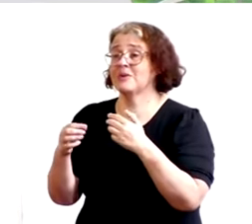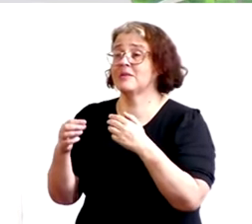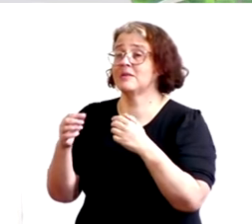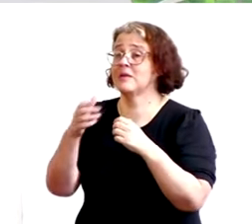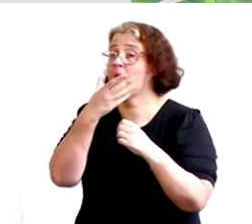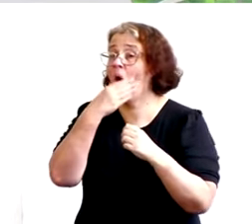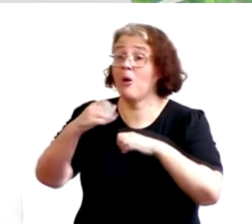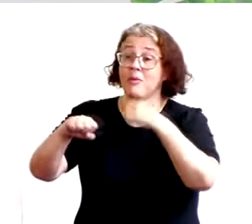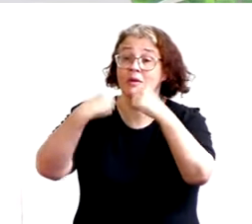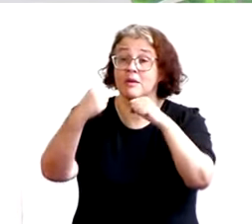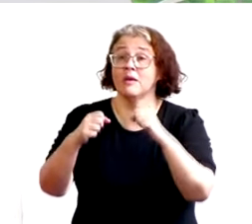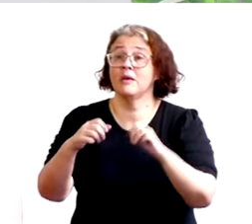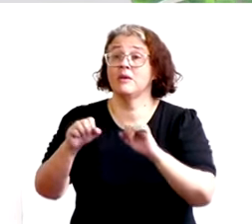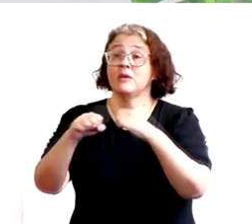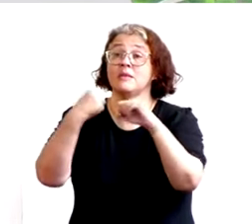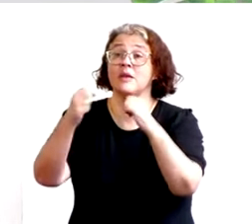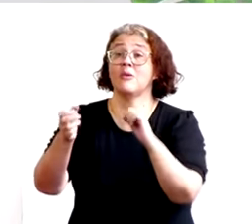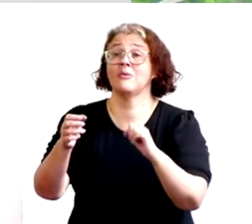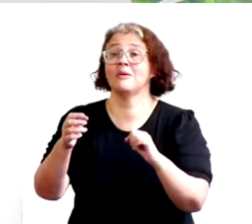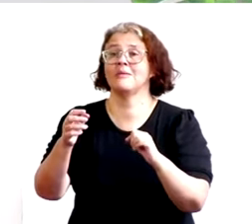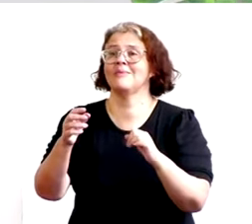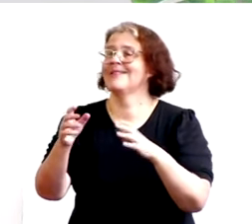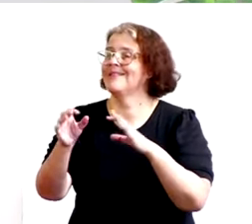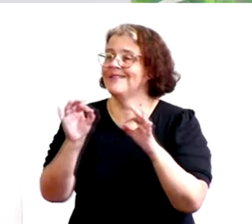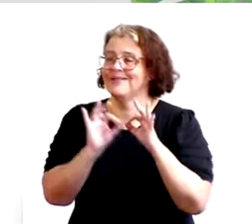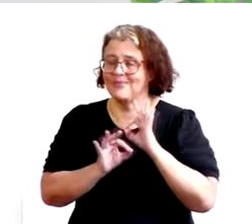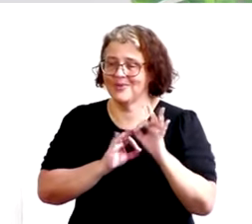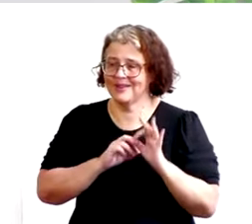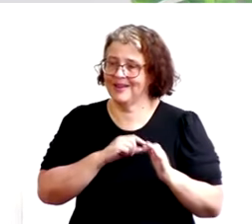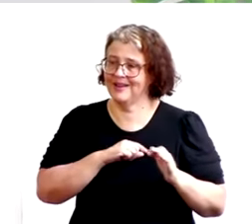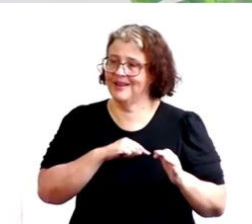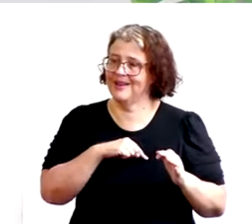alma mais profunda